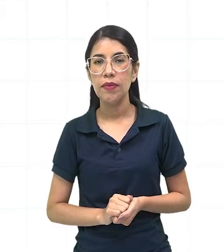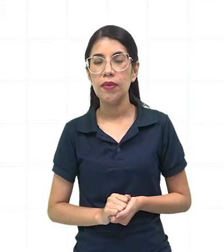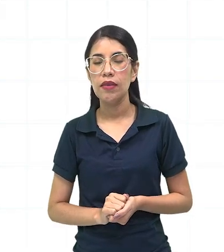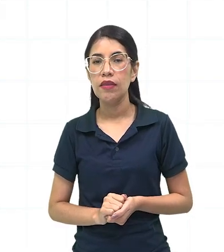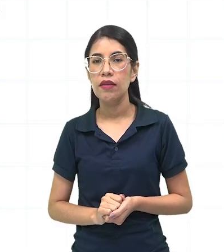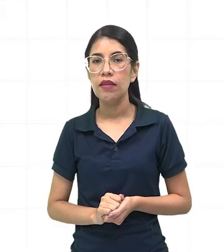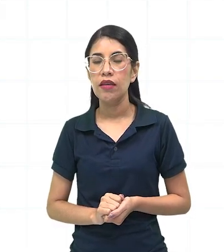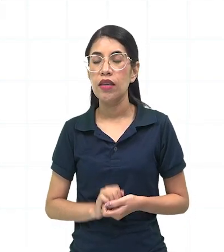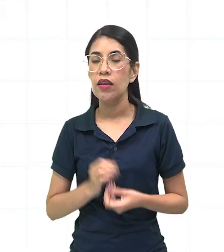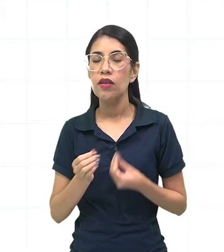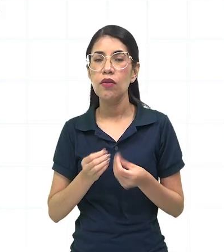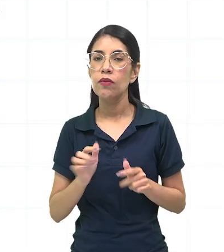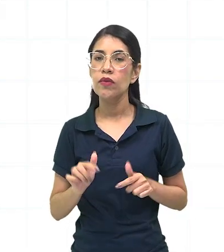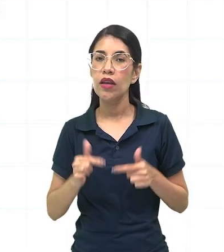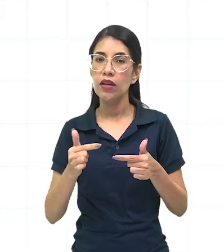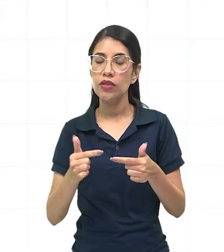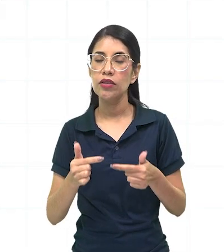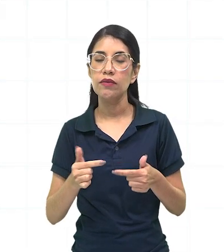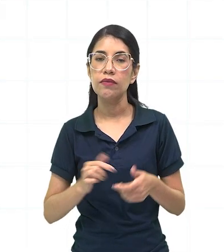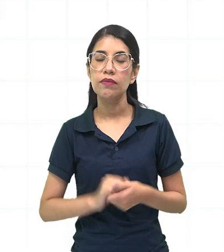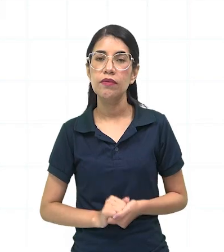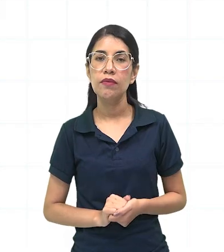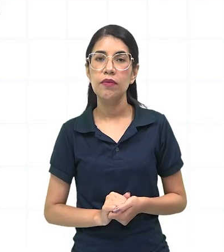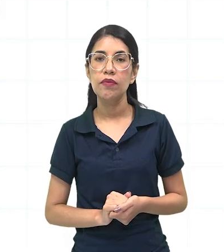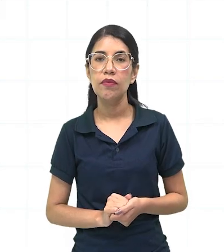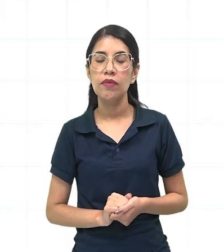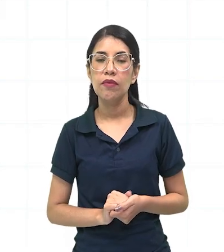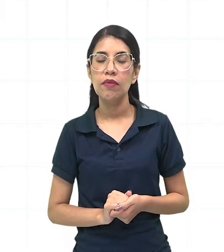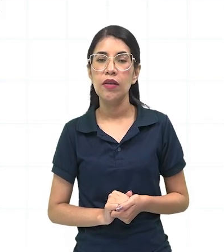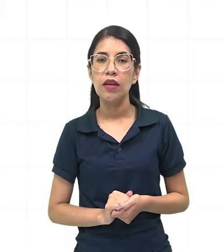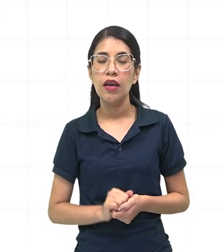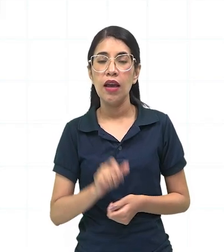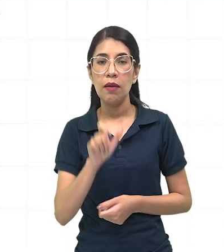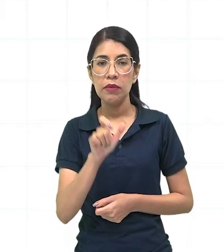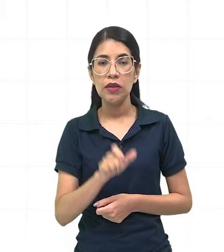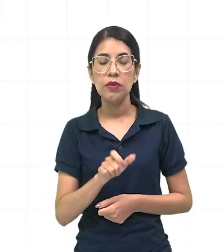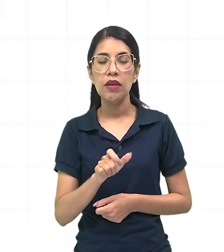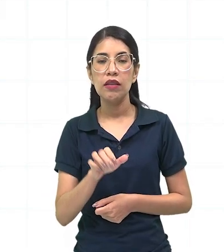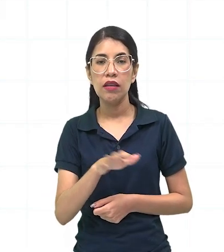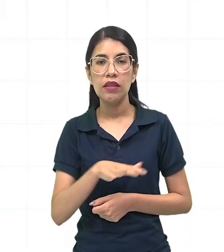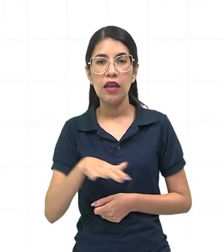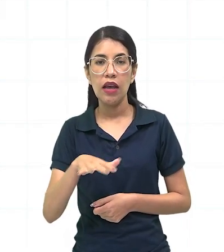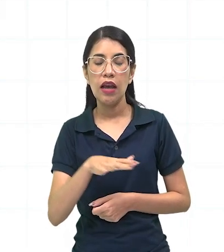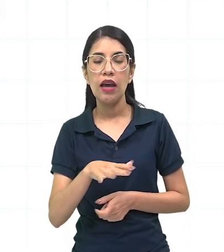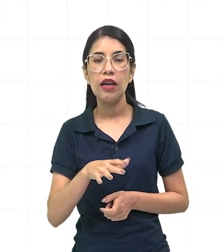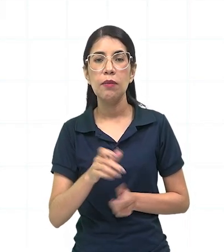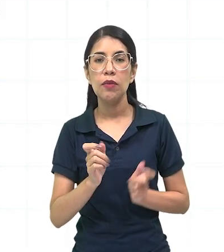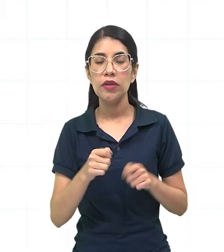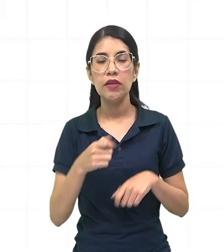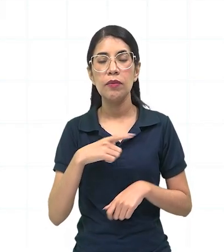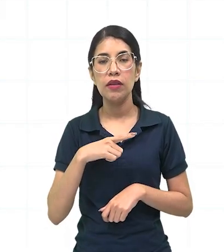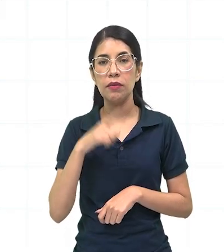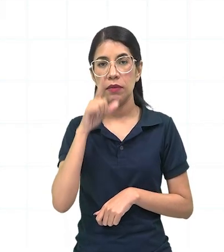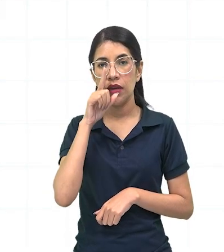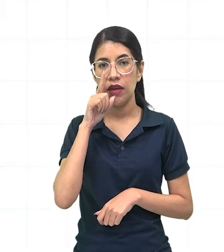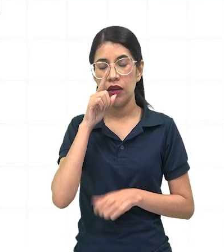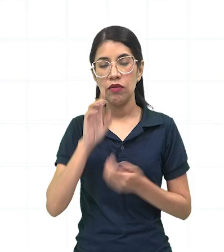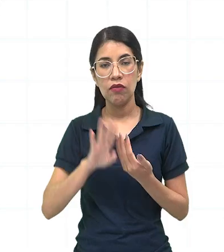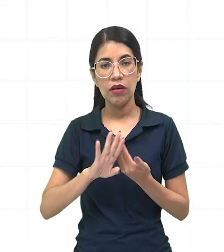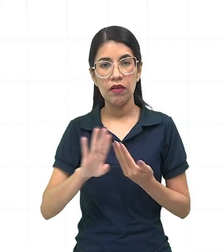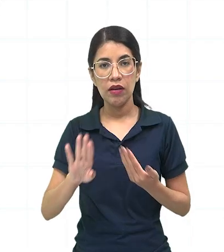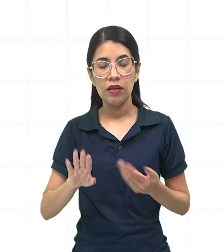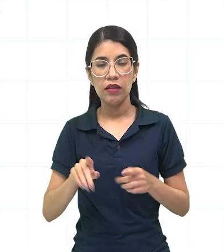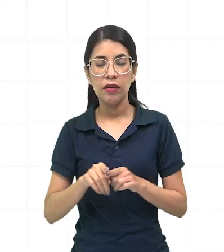ter os seguintes procedimentos para fazer. Afastar a vítima de local que proporcione perigo,